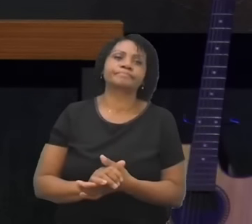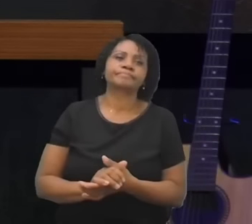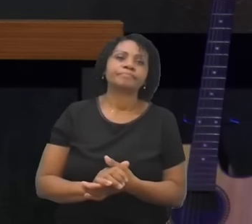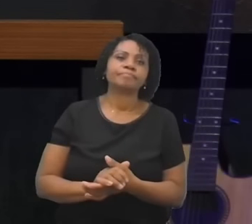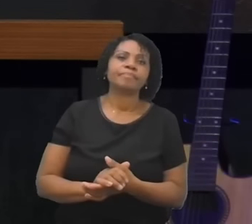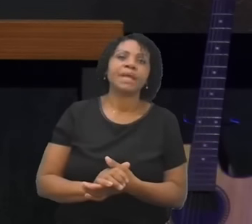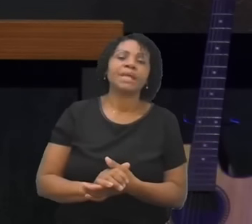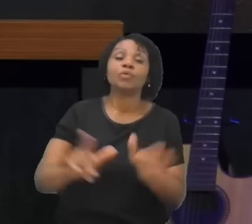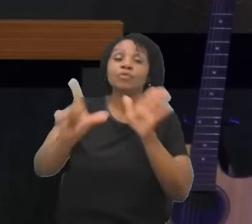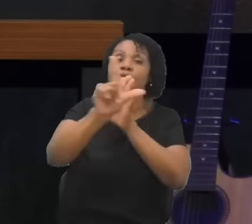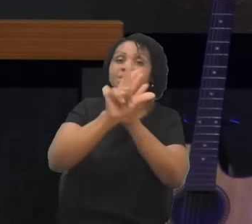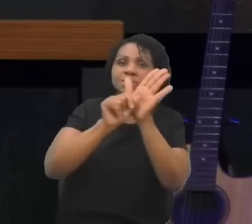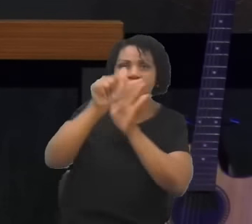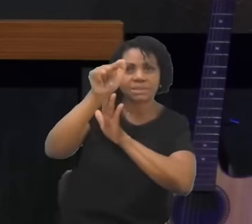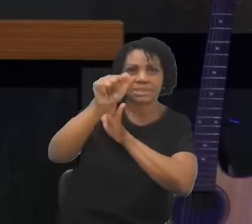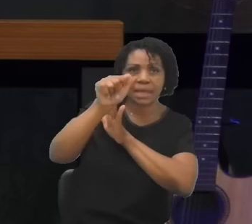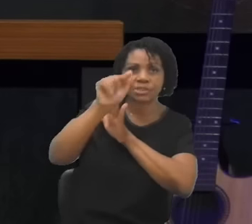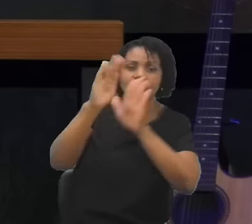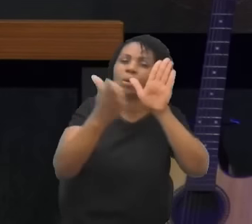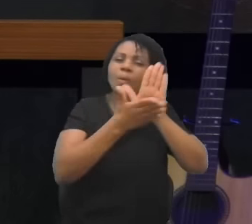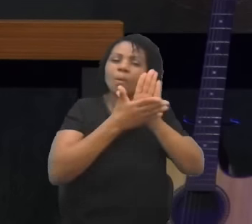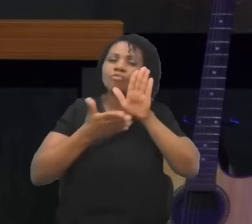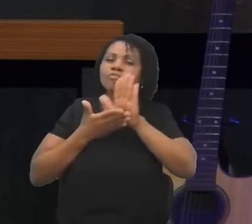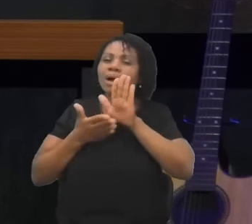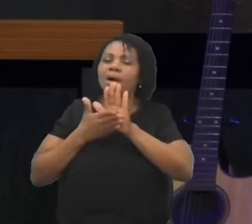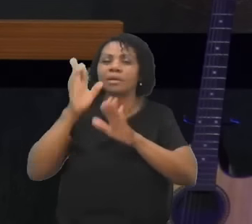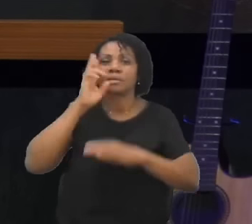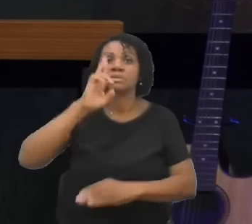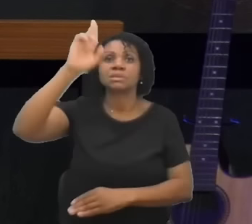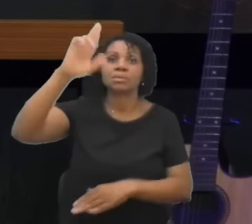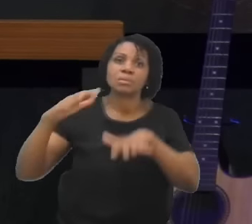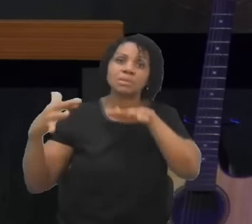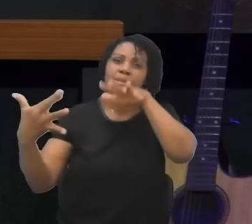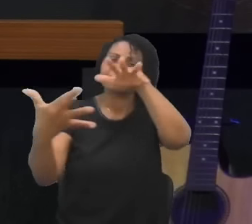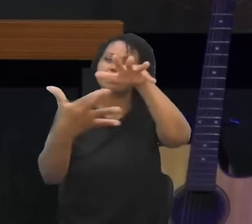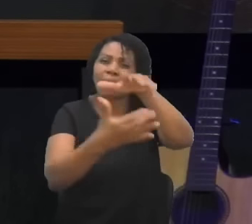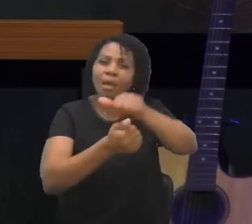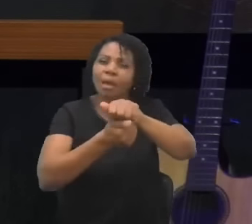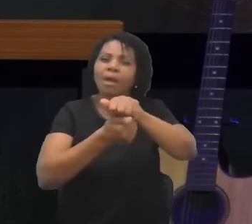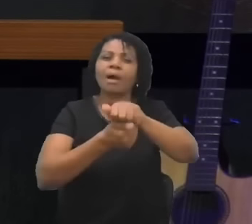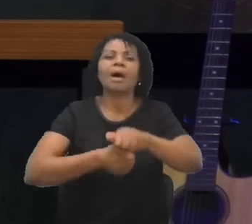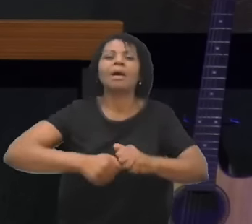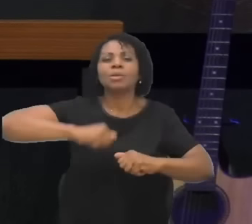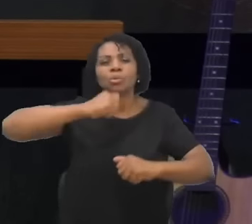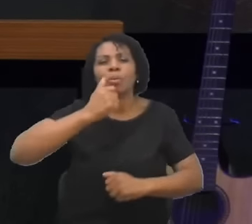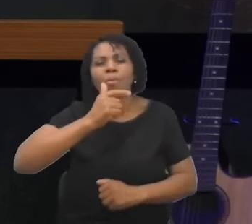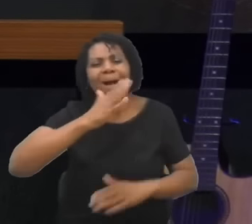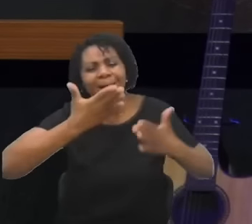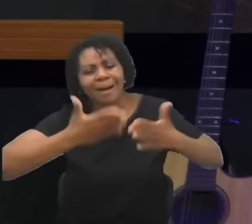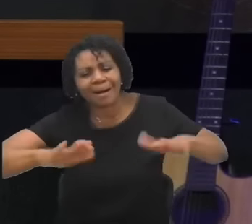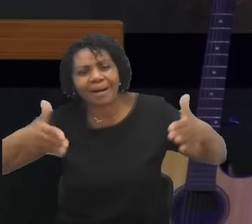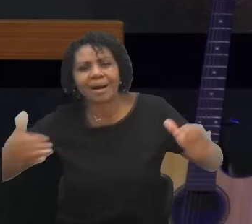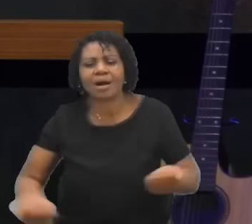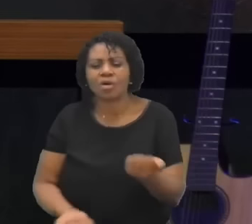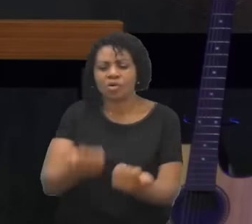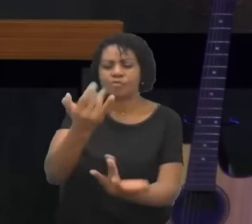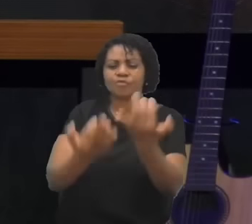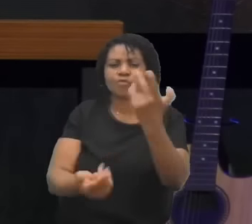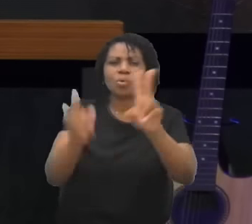ele fala no versículo 7, louvai ao Senhor da terra, monstros marinhos, abismos, fogo,